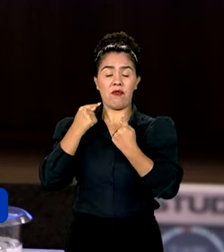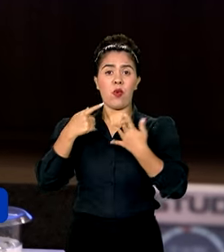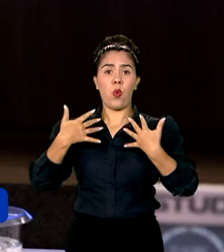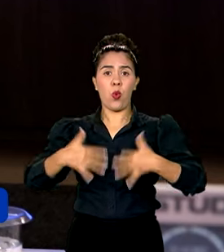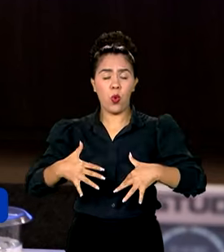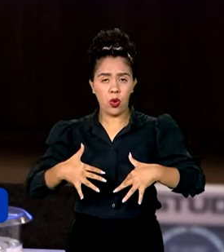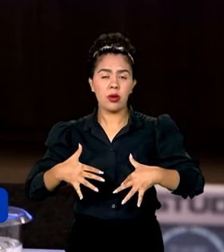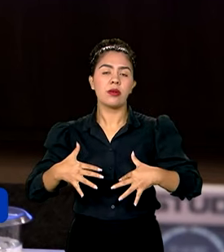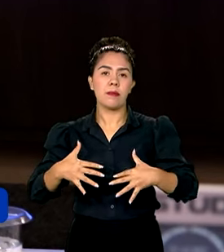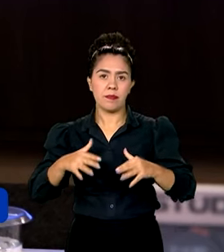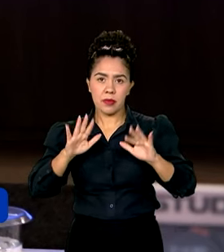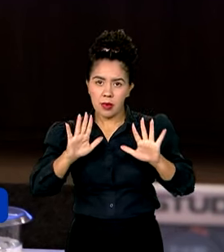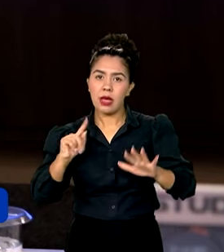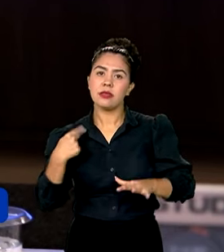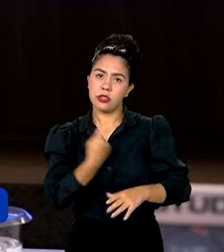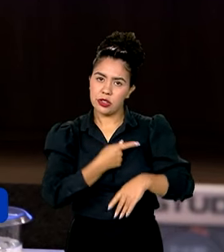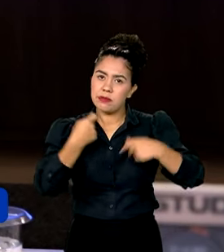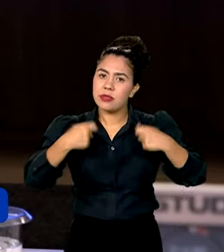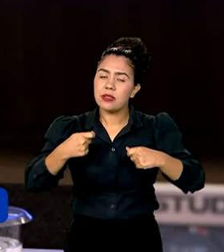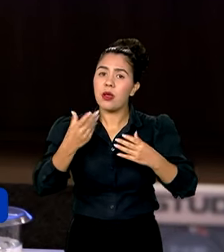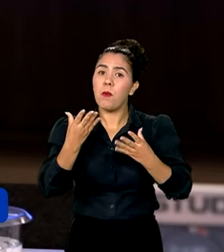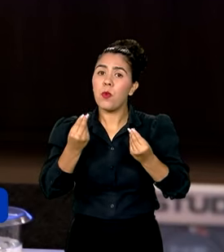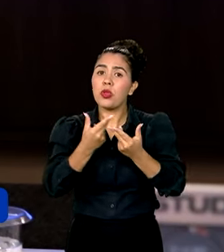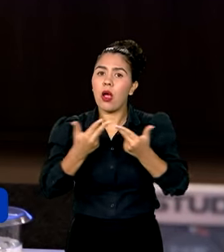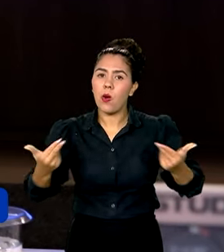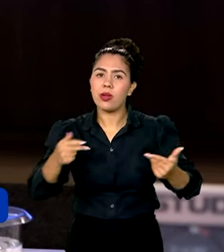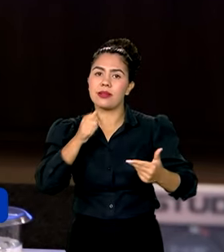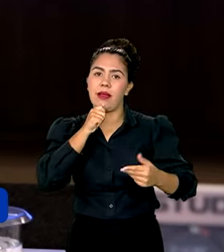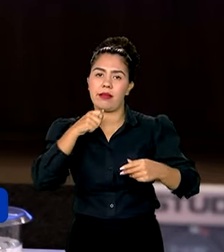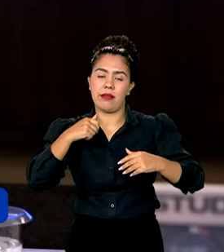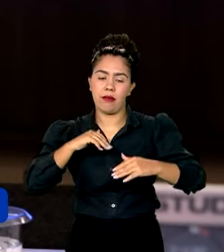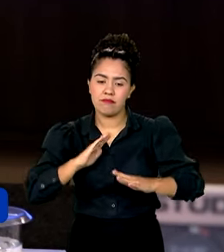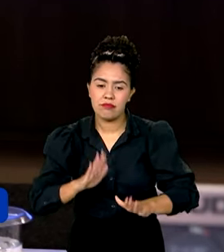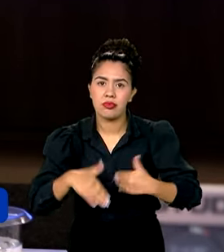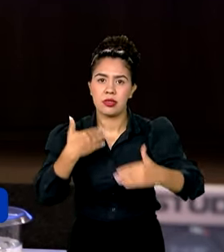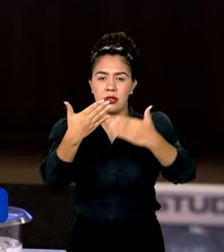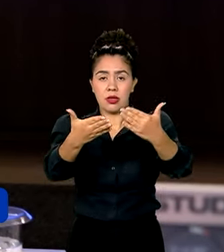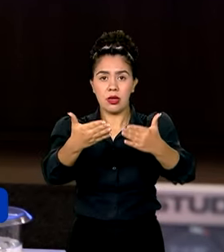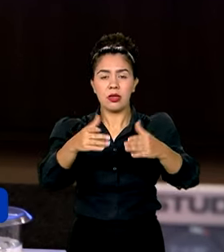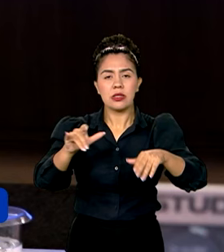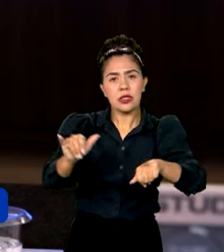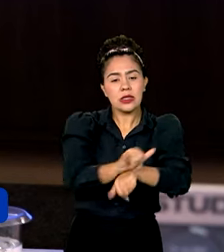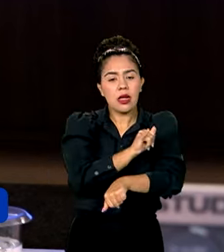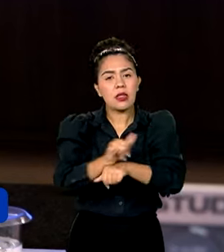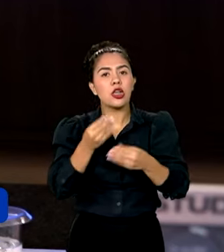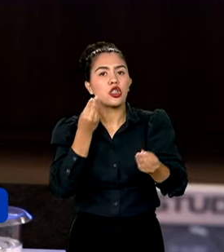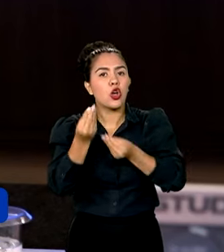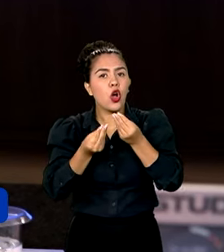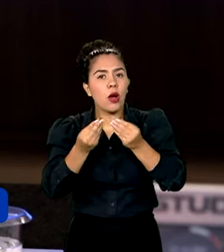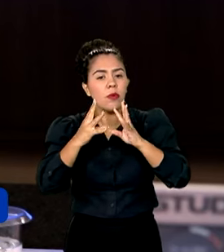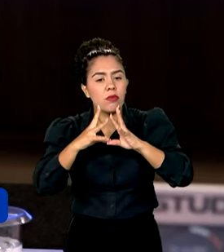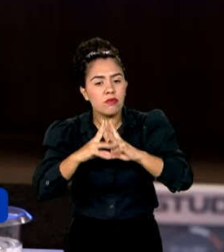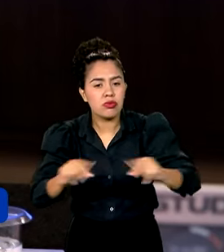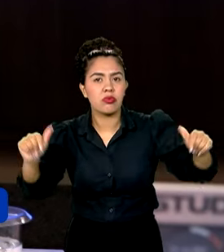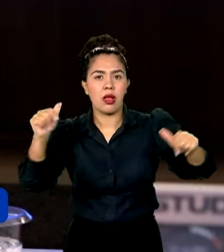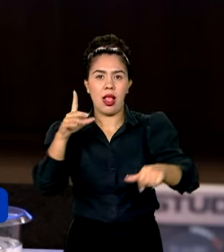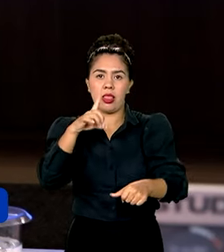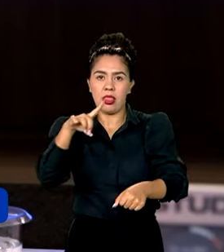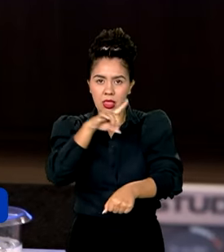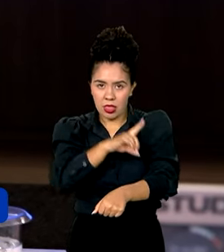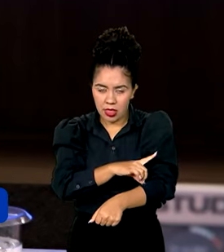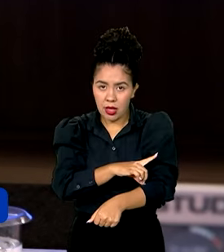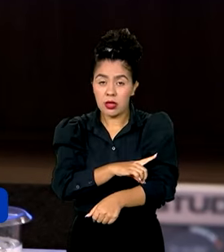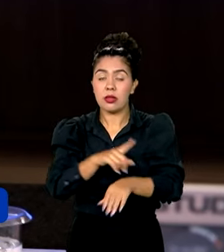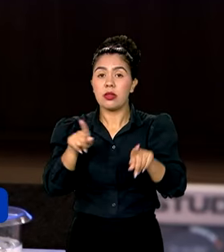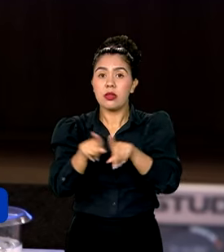a dizer nós temos que avançar muito eh nas estratégias de enfrentamento à dengue e a toda essa